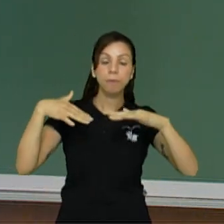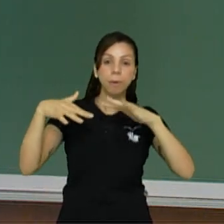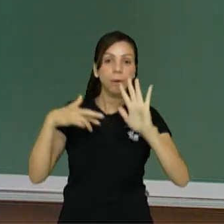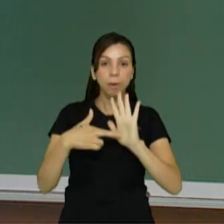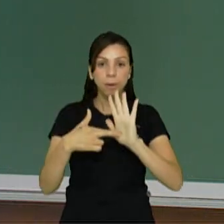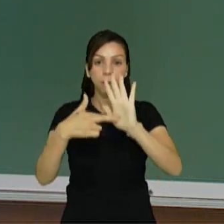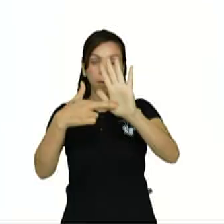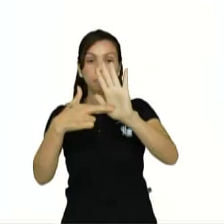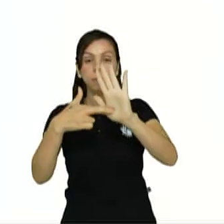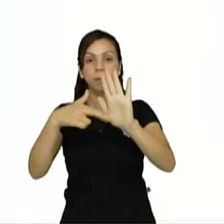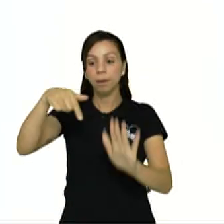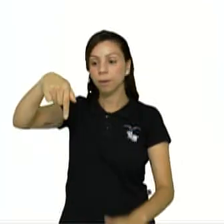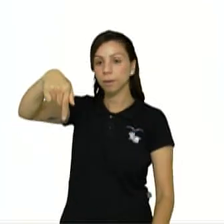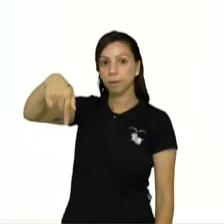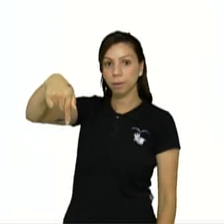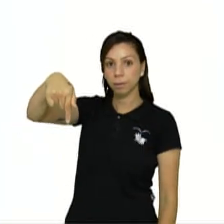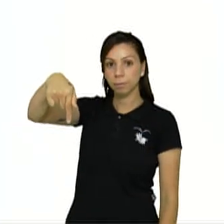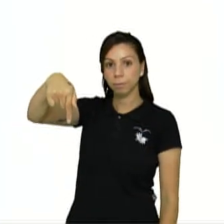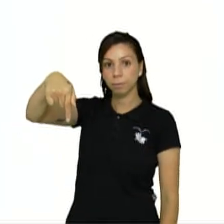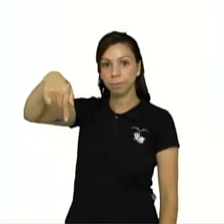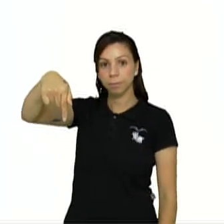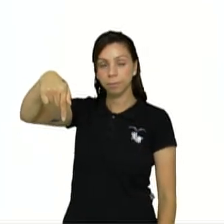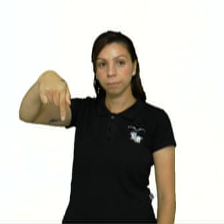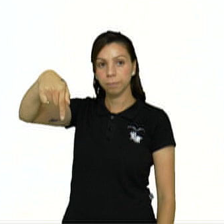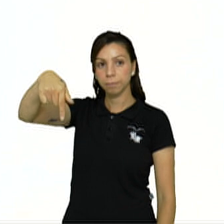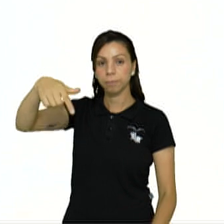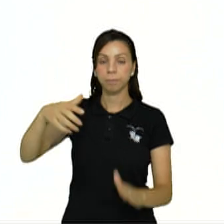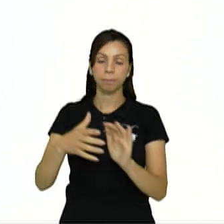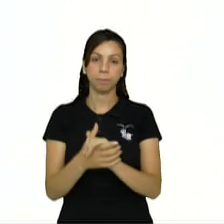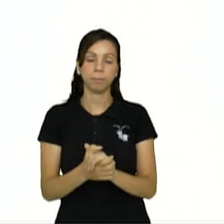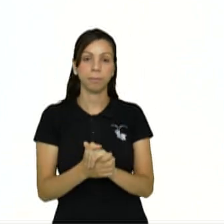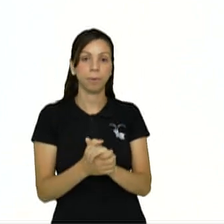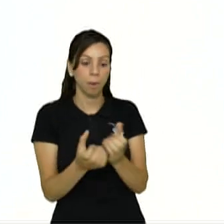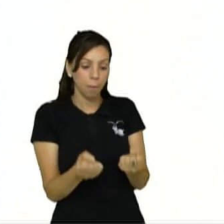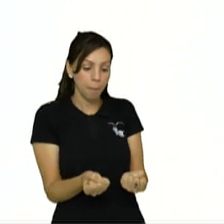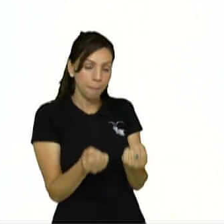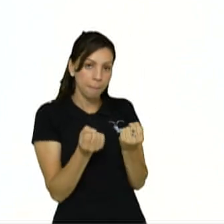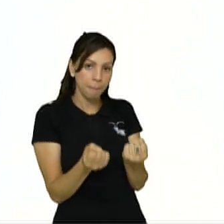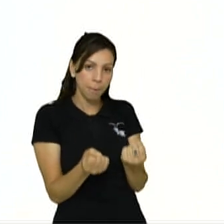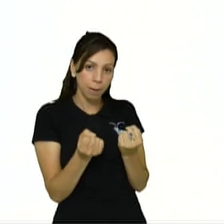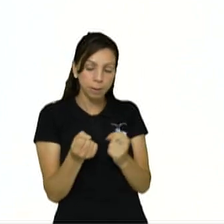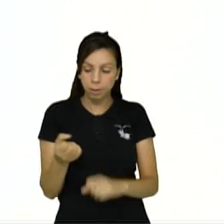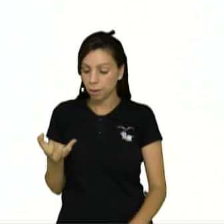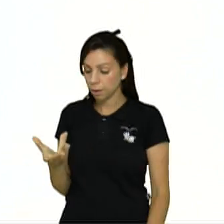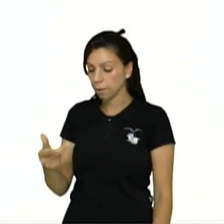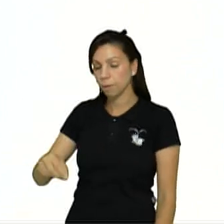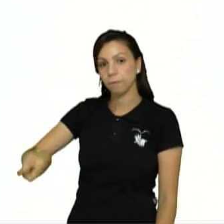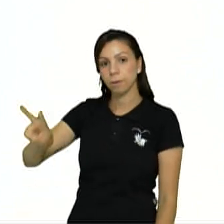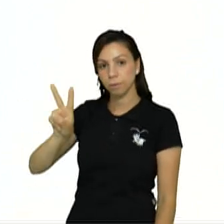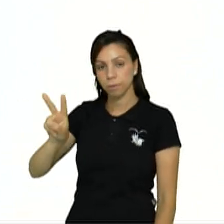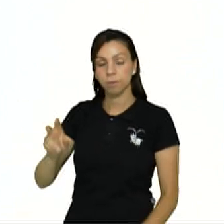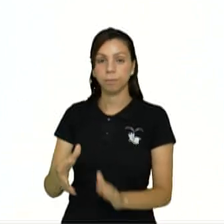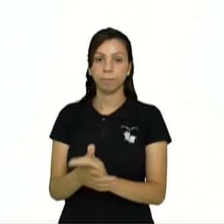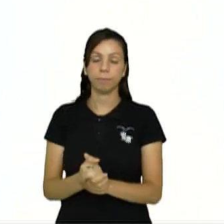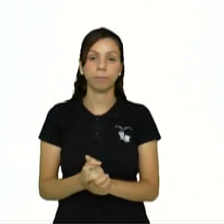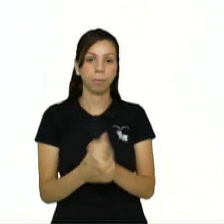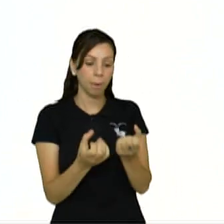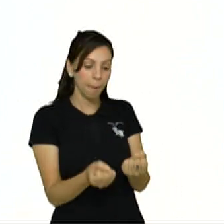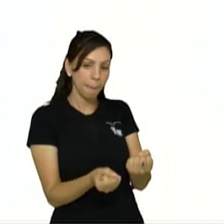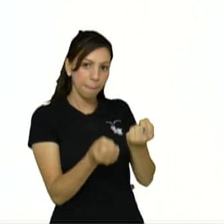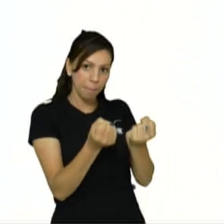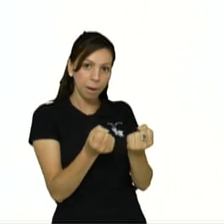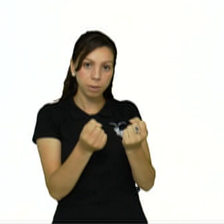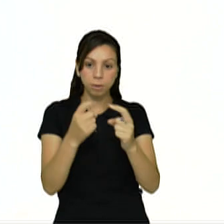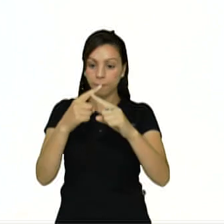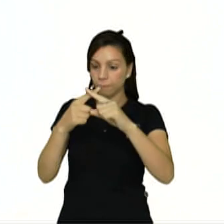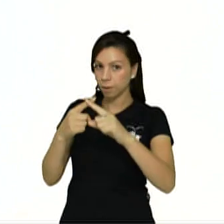representado pela letra Q, ela leva em conta a massa e a velocidade, de modo que massa vezes